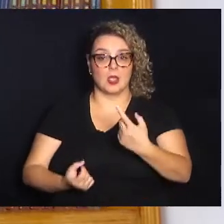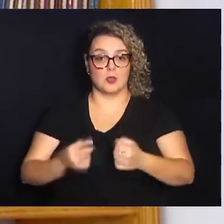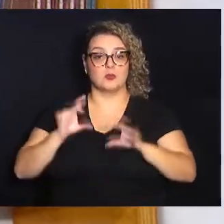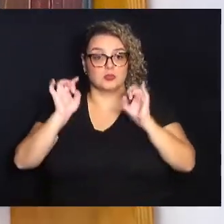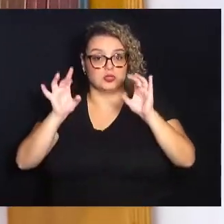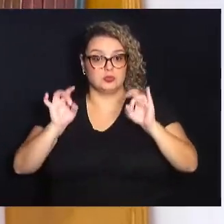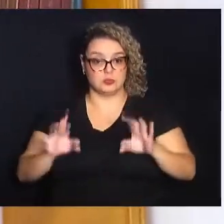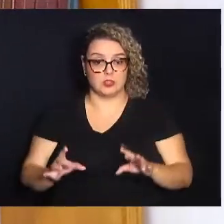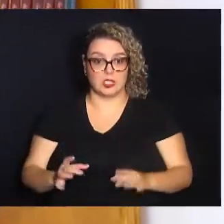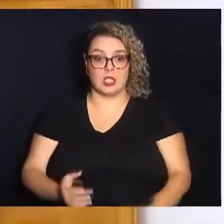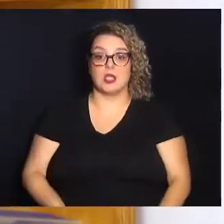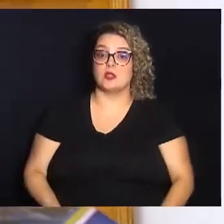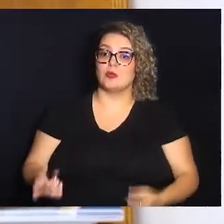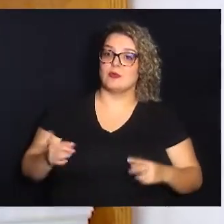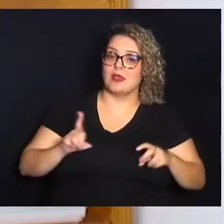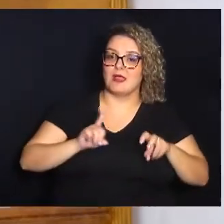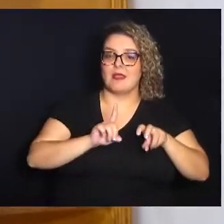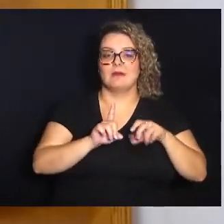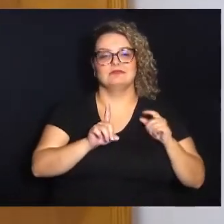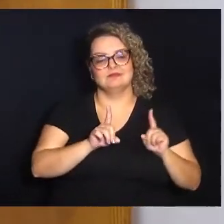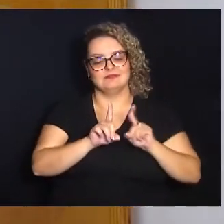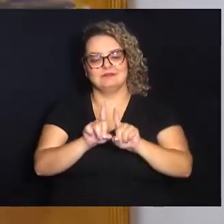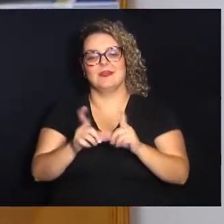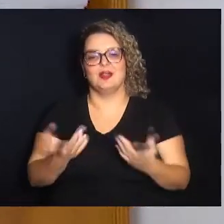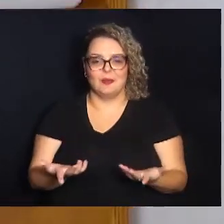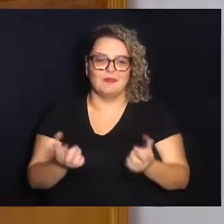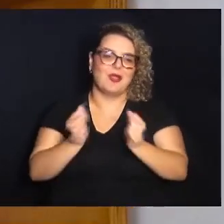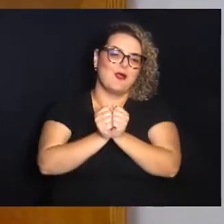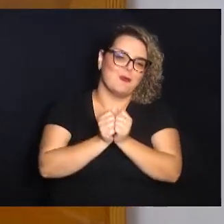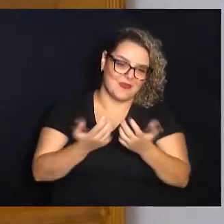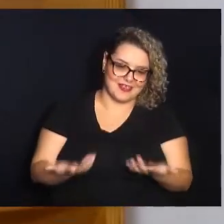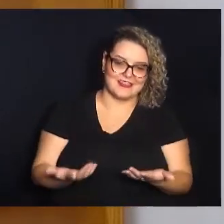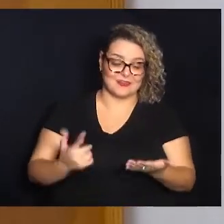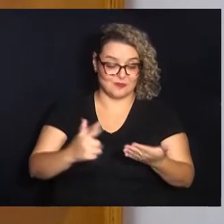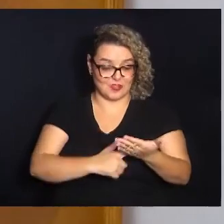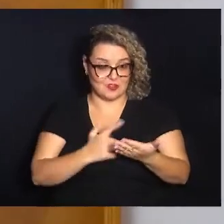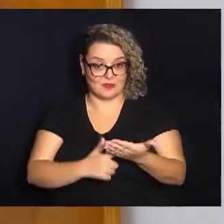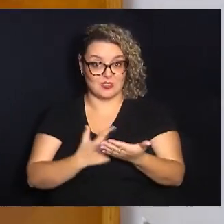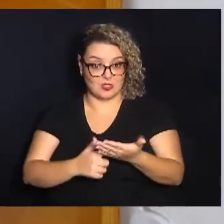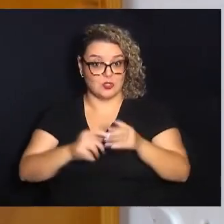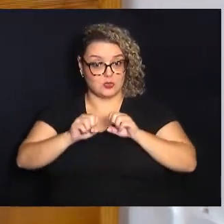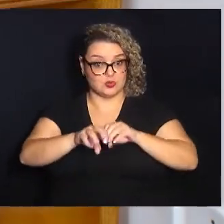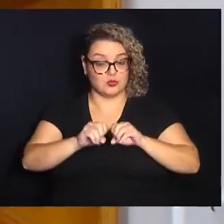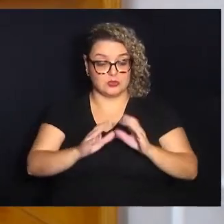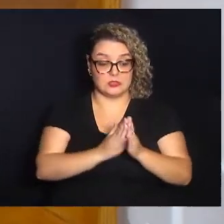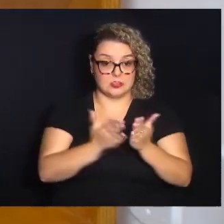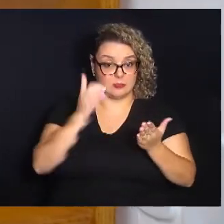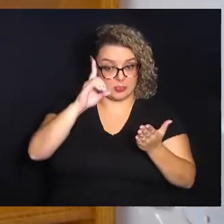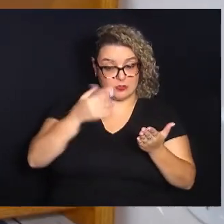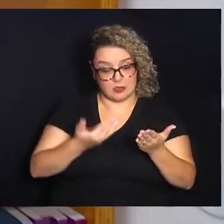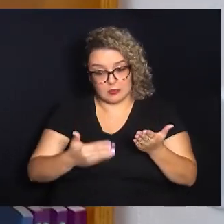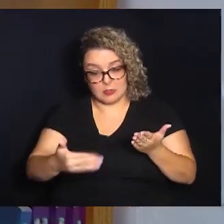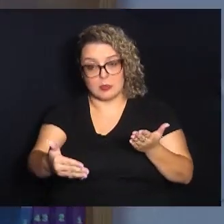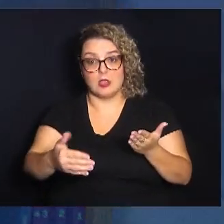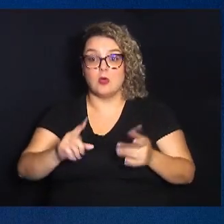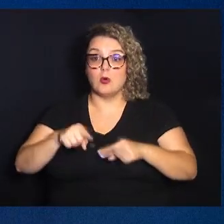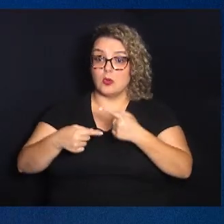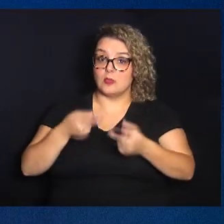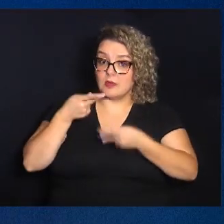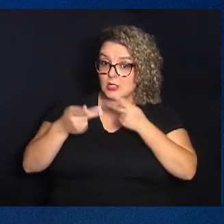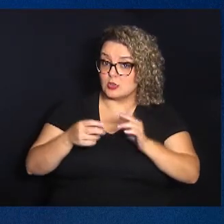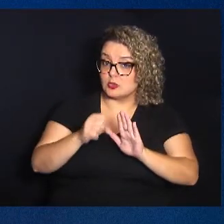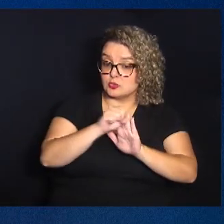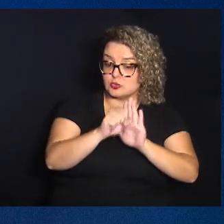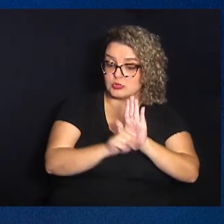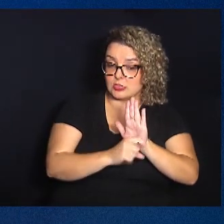Alguns especialistas acreditam que o livro didático surgiu como uma extensão dos ensinamentos bíblicos. Outros